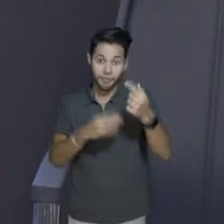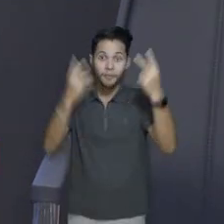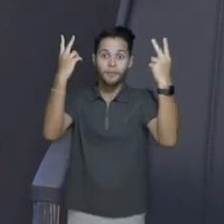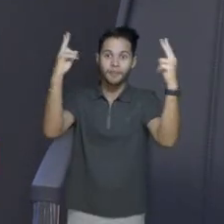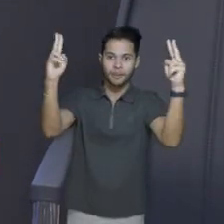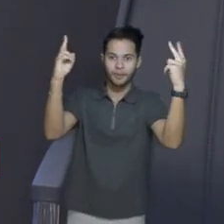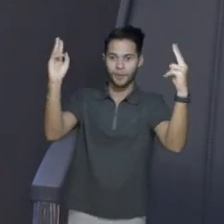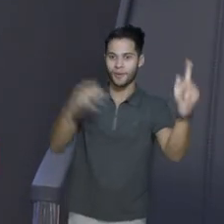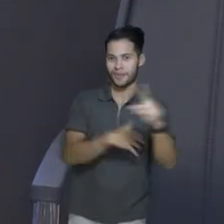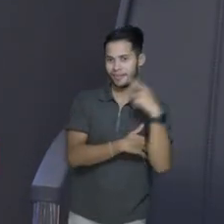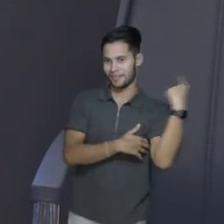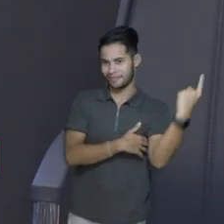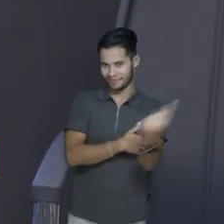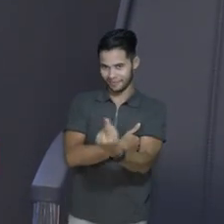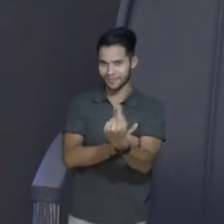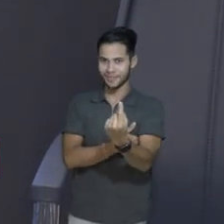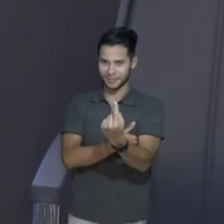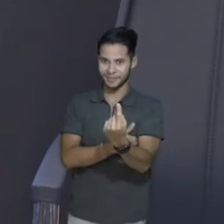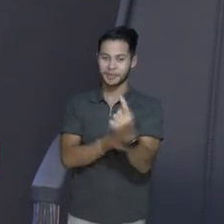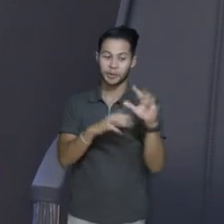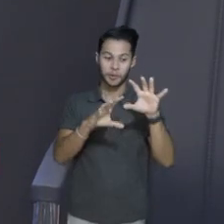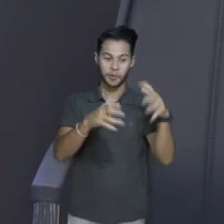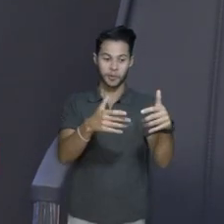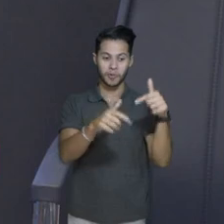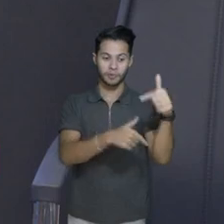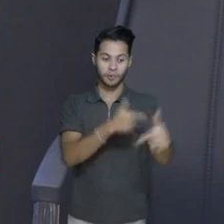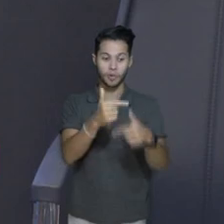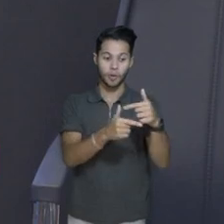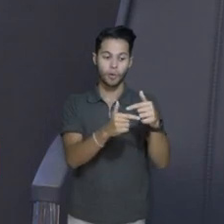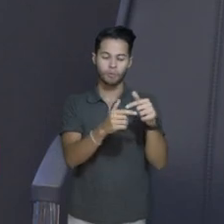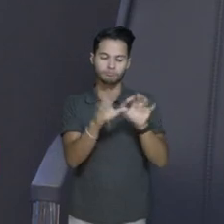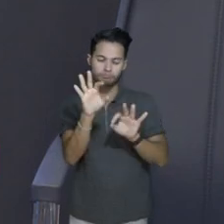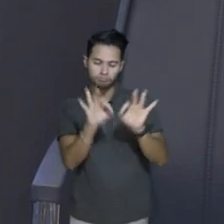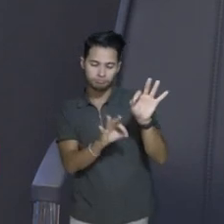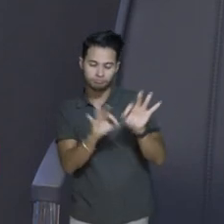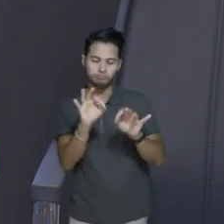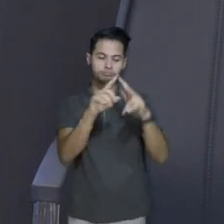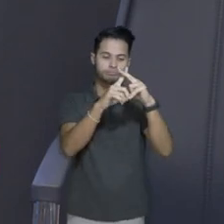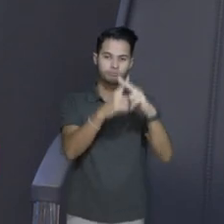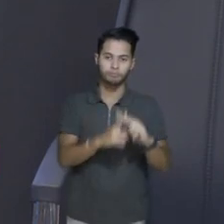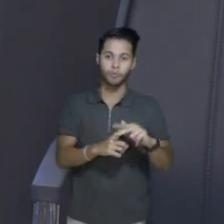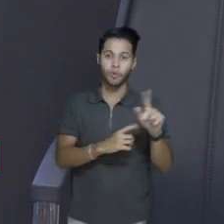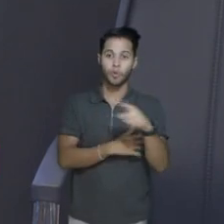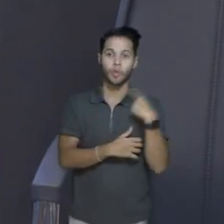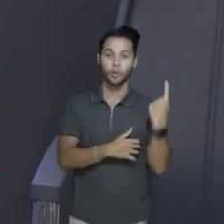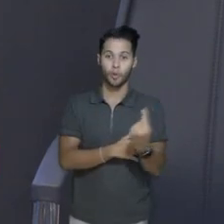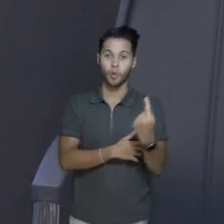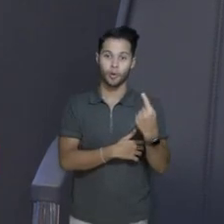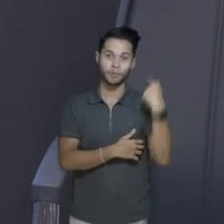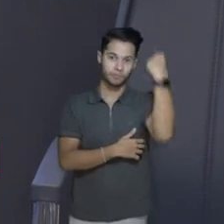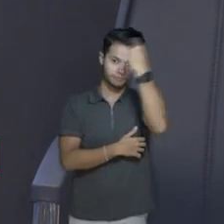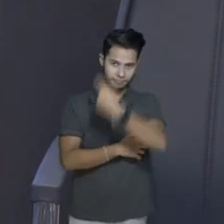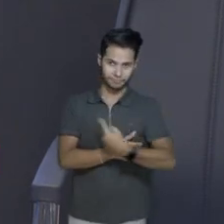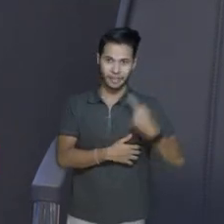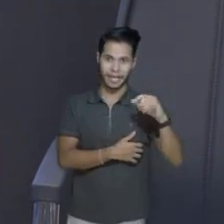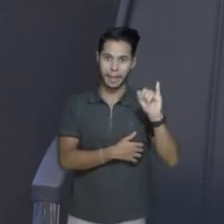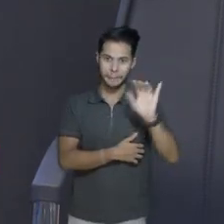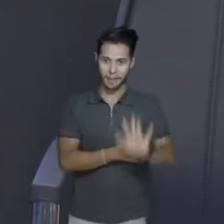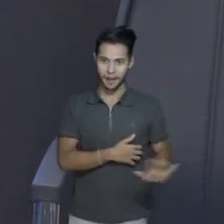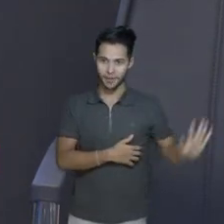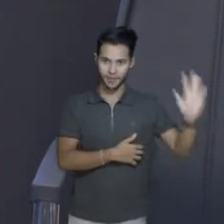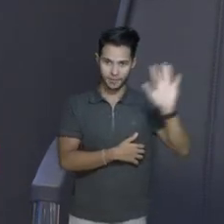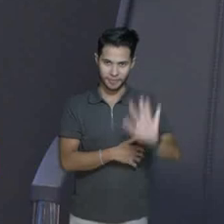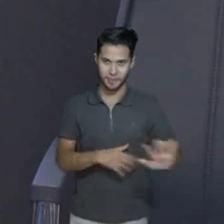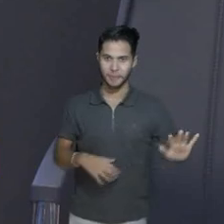nossa classe corrigir a nossa própria imagem e hoje o suf é usado como ferramenta